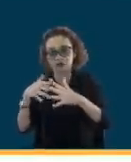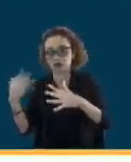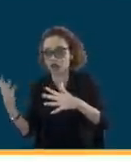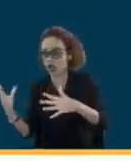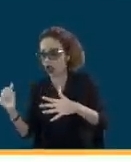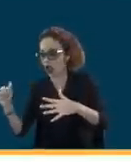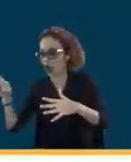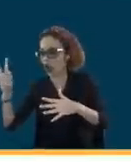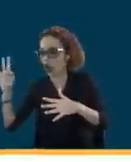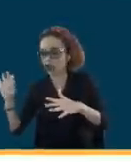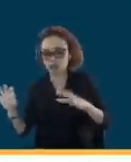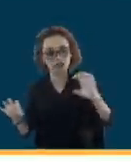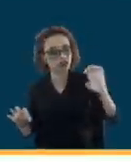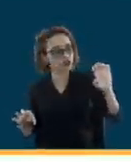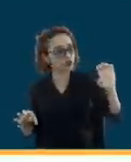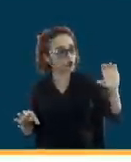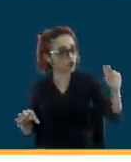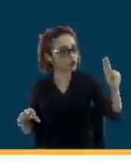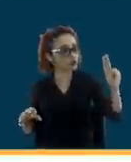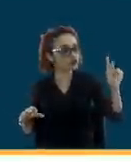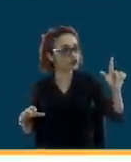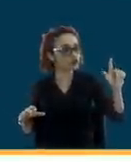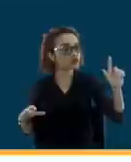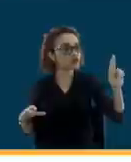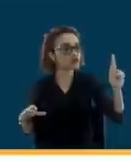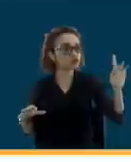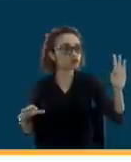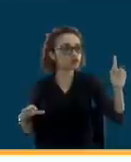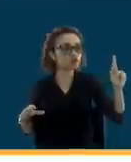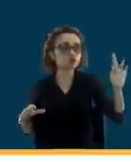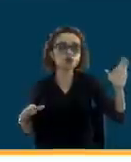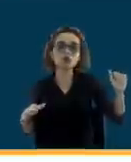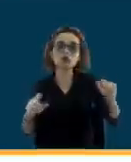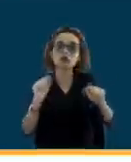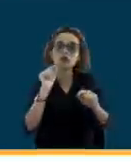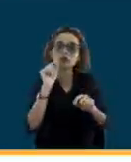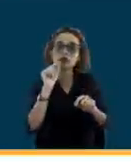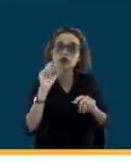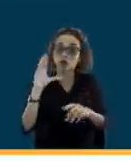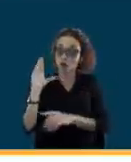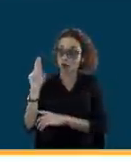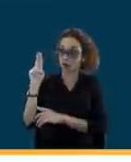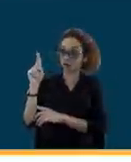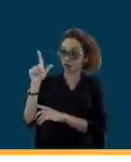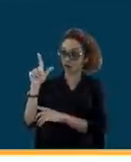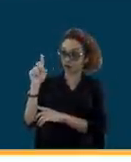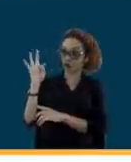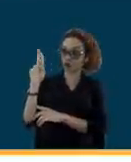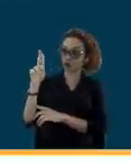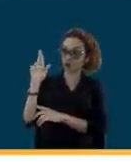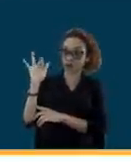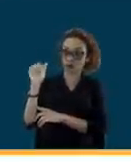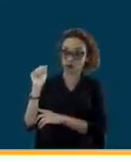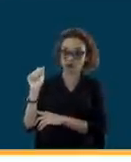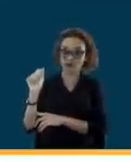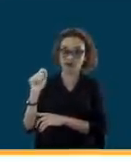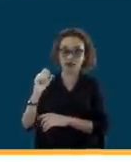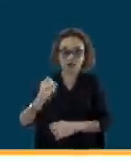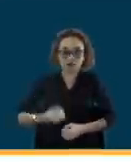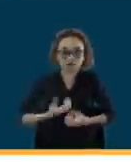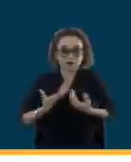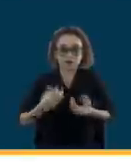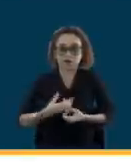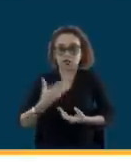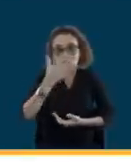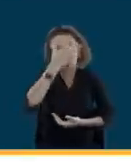gente ter isso bem claro, né? A cultura é a manifestação humana, de modo geral, em tudo que a gente faz, pensa,